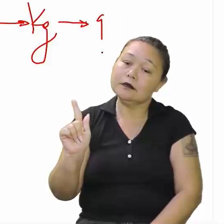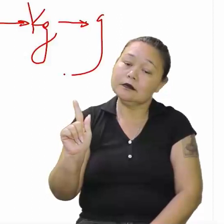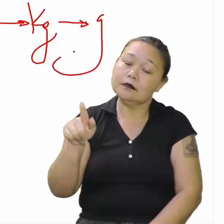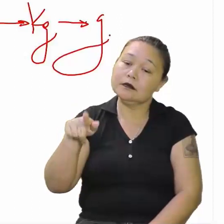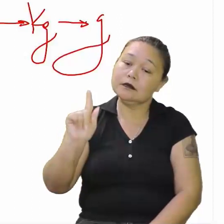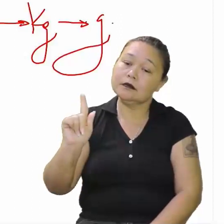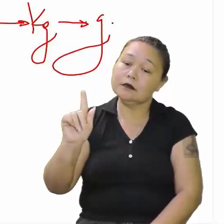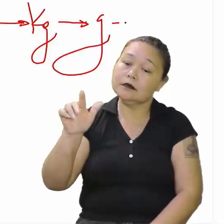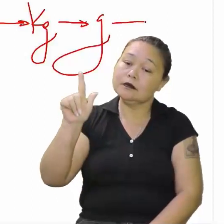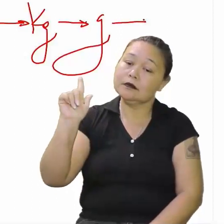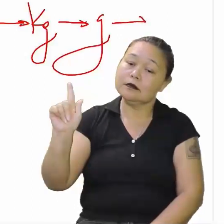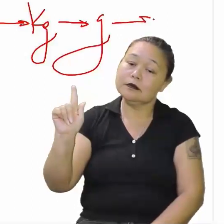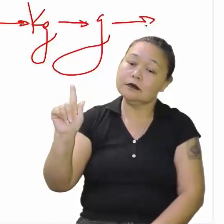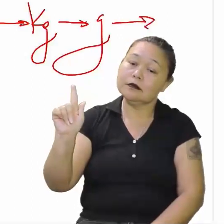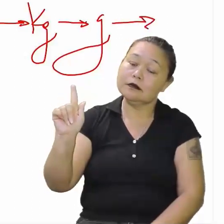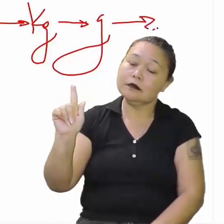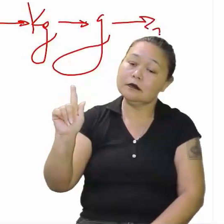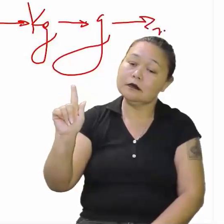para grama